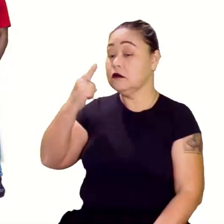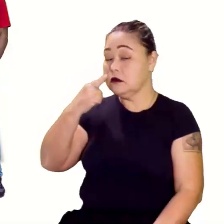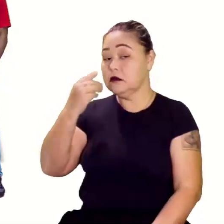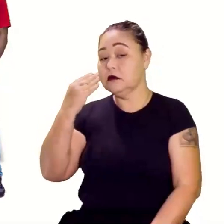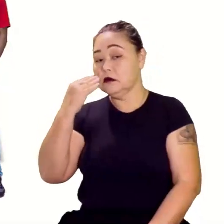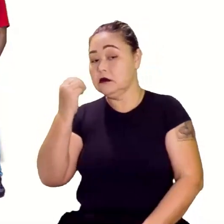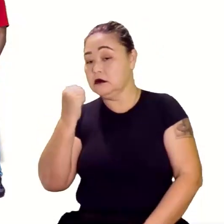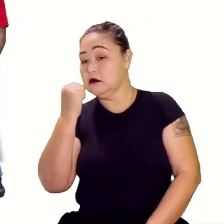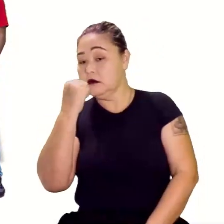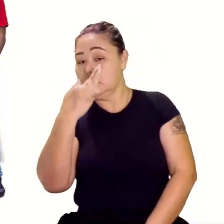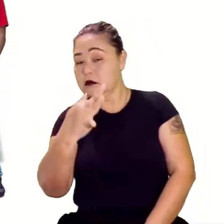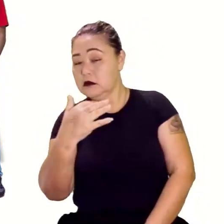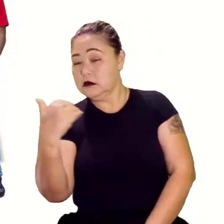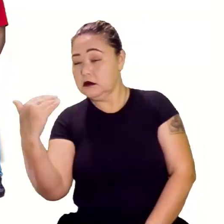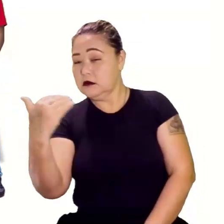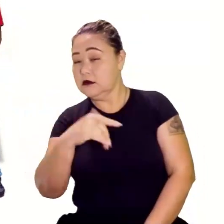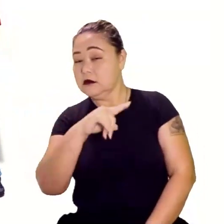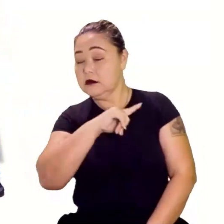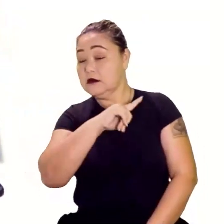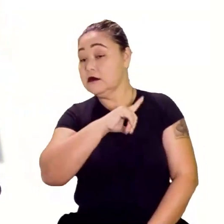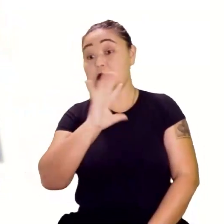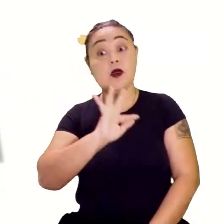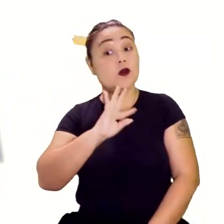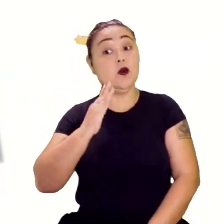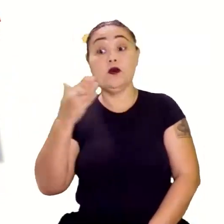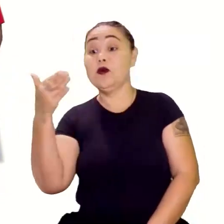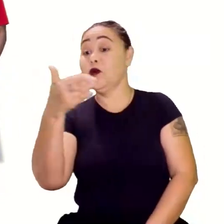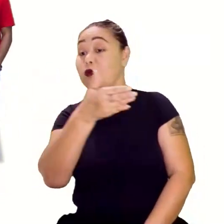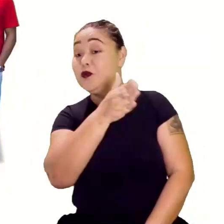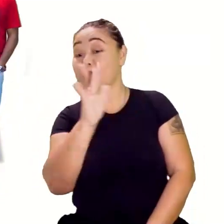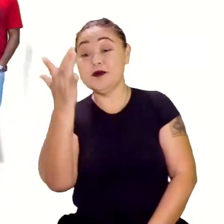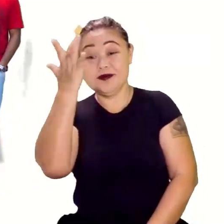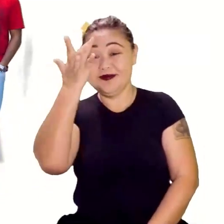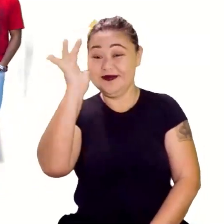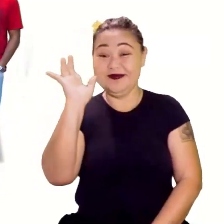pela frente, eu acho. O professor Maurício acha que já passou em todas. Eu não sei.